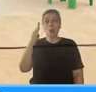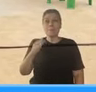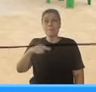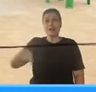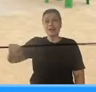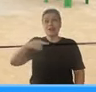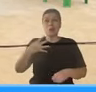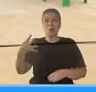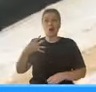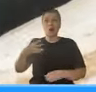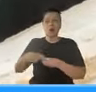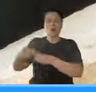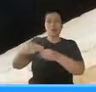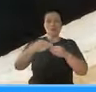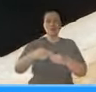44 municípios.